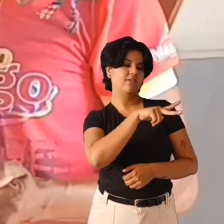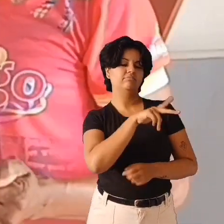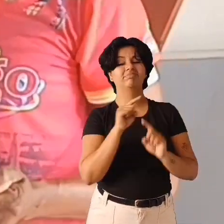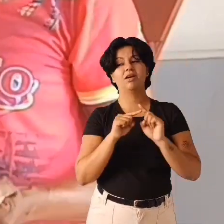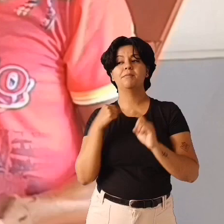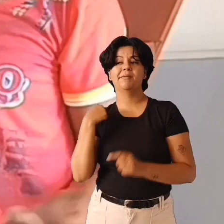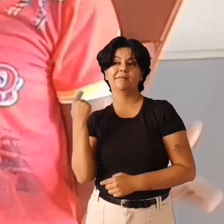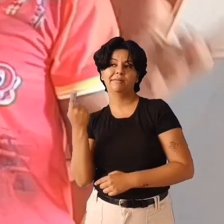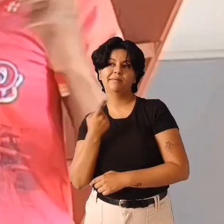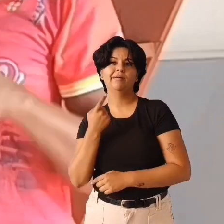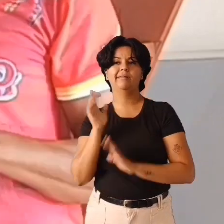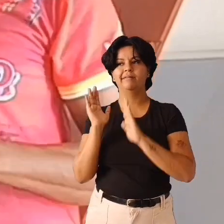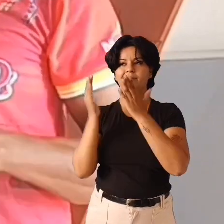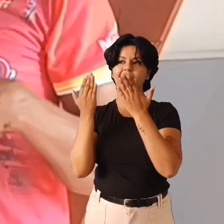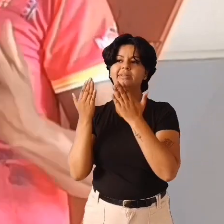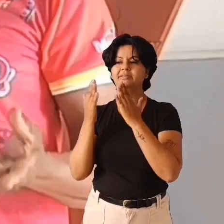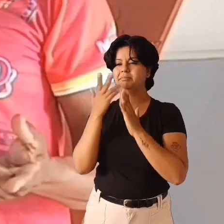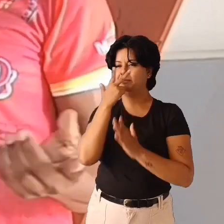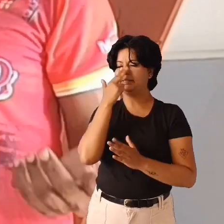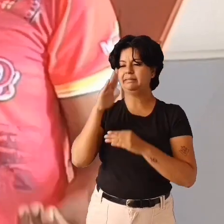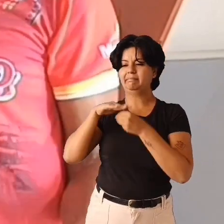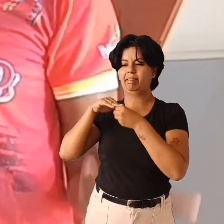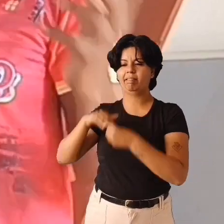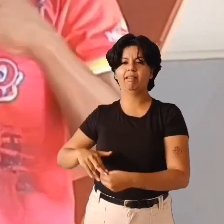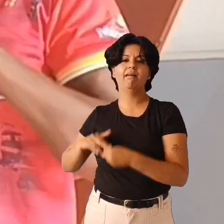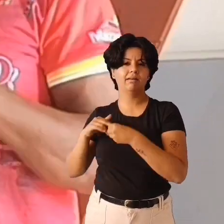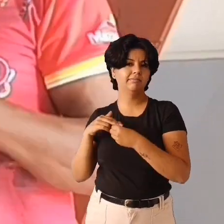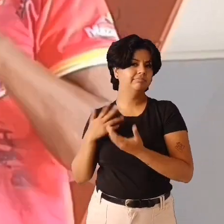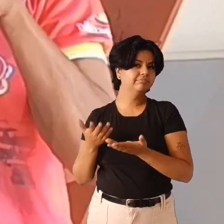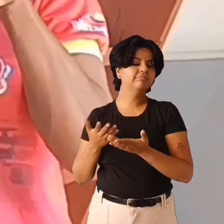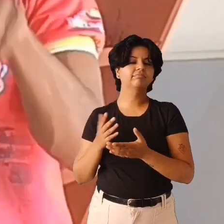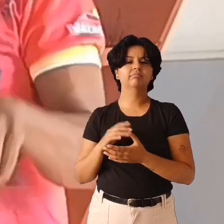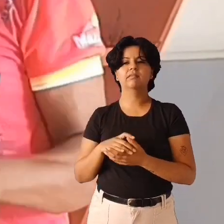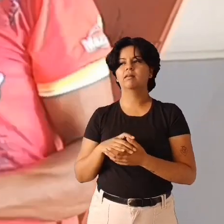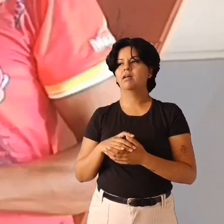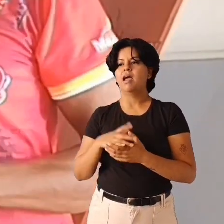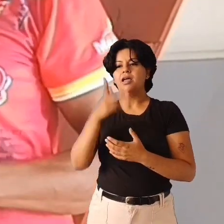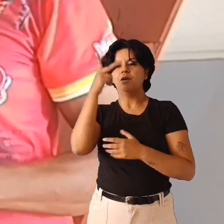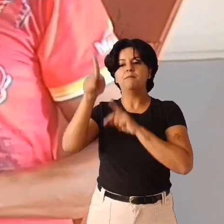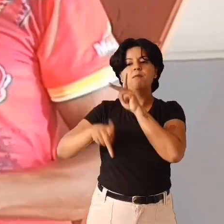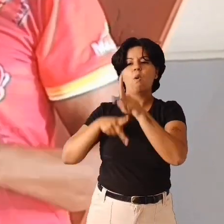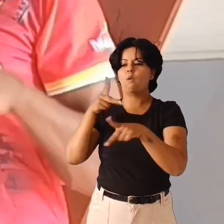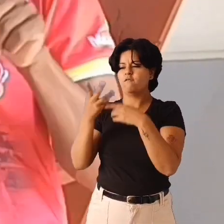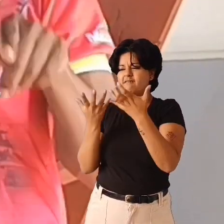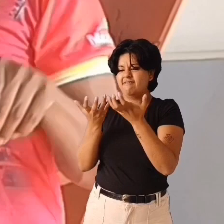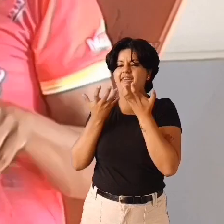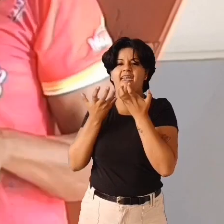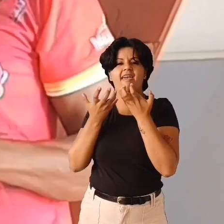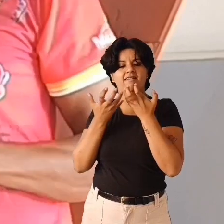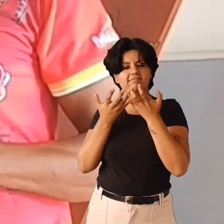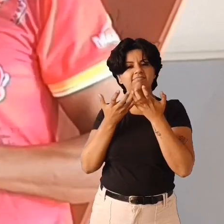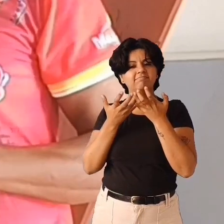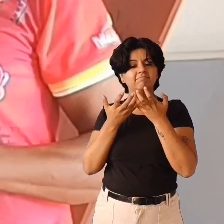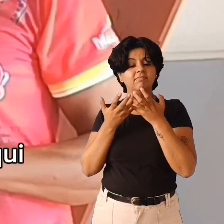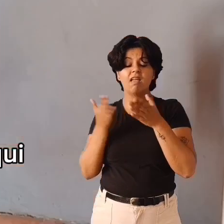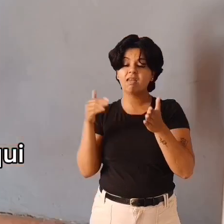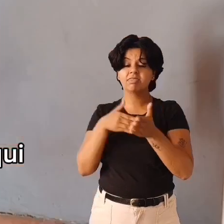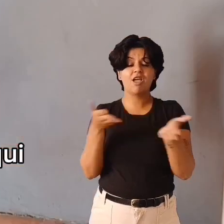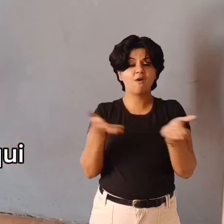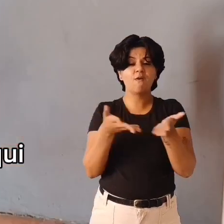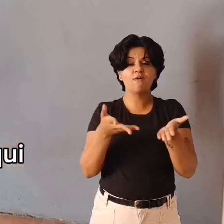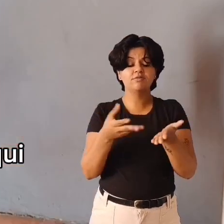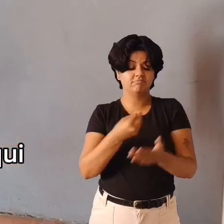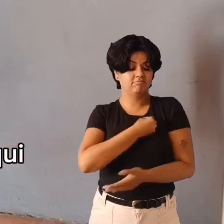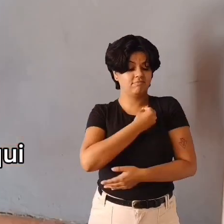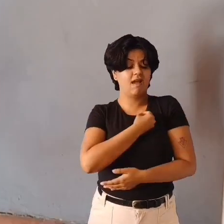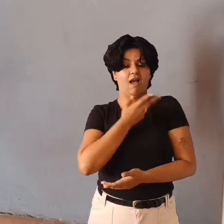festas. Já para nós não, a sobrevivência dessas festas é justamente pela essa questão do querer de um povo, que fez com que